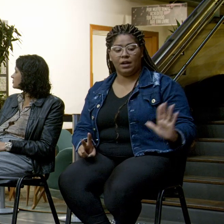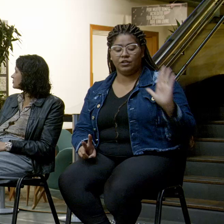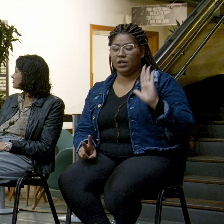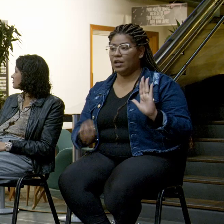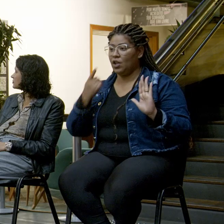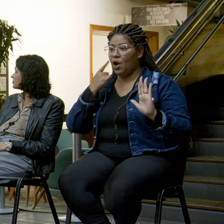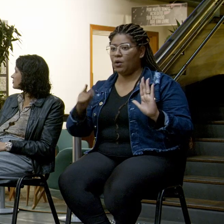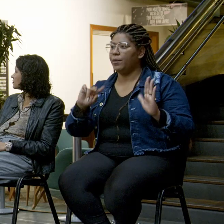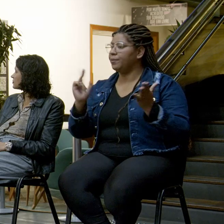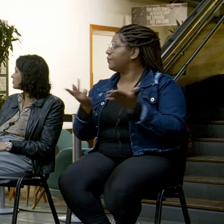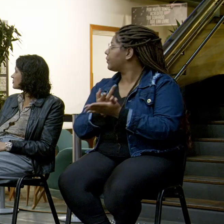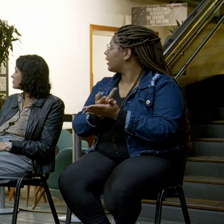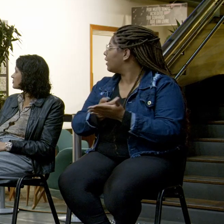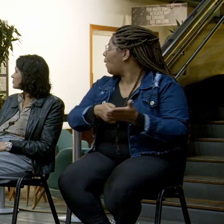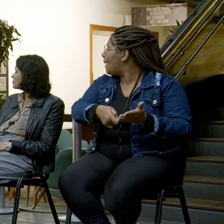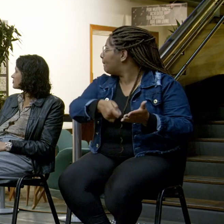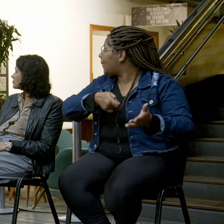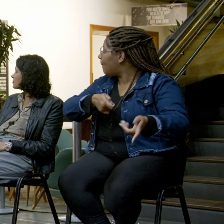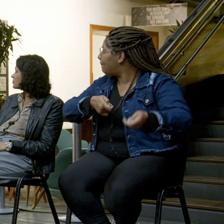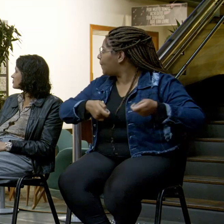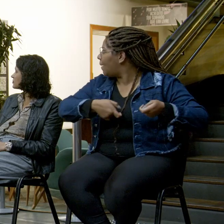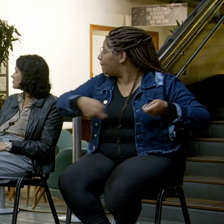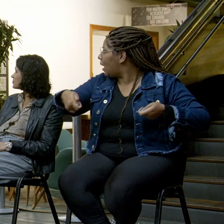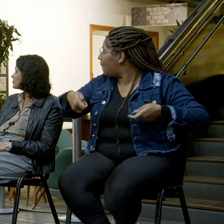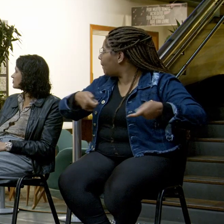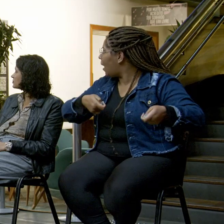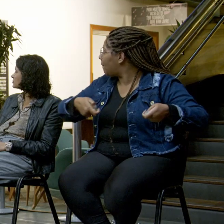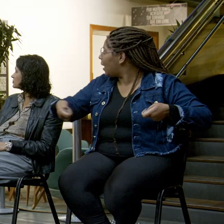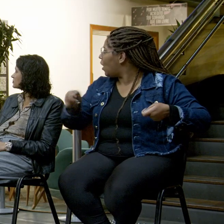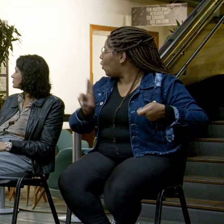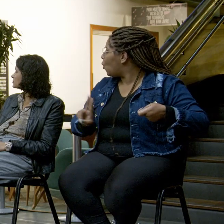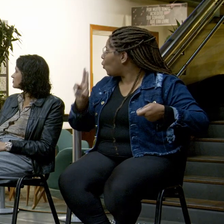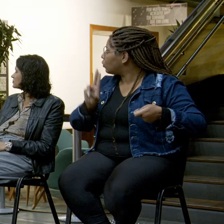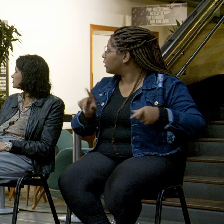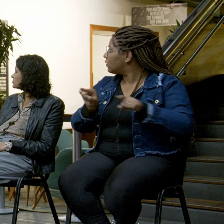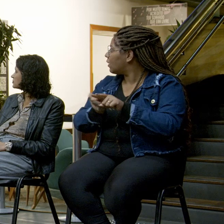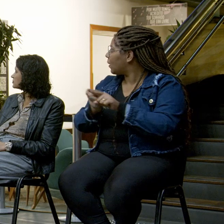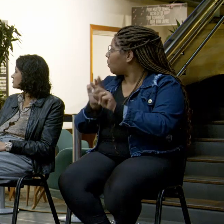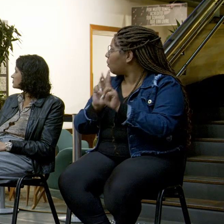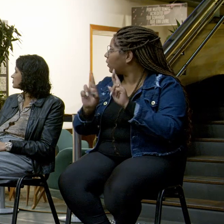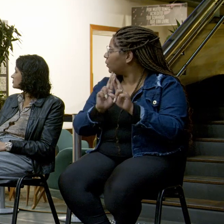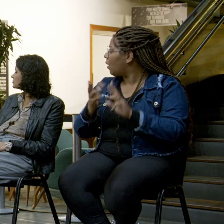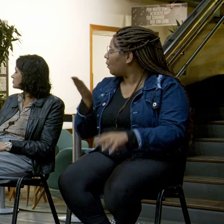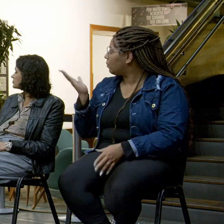o corpo dele, inserindo esse instrumento antes do cozimento.